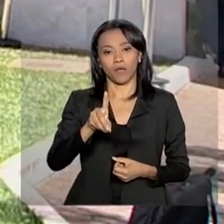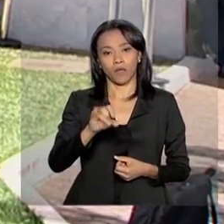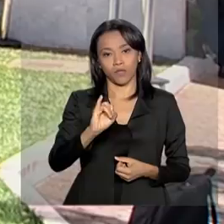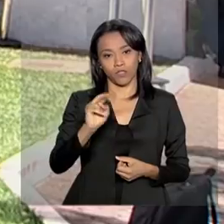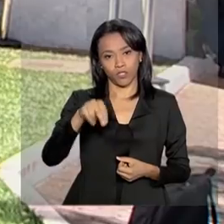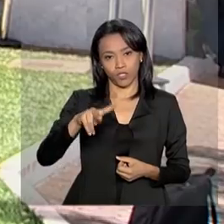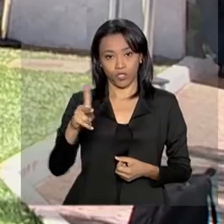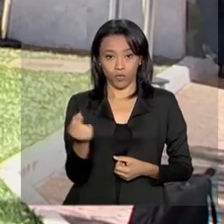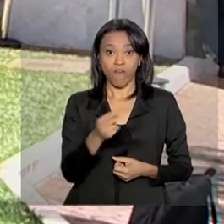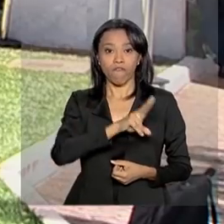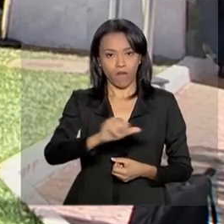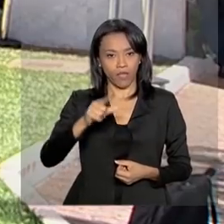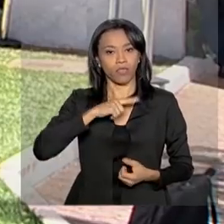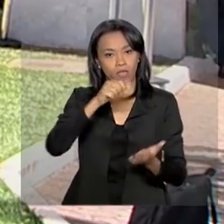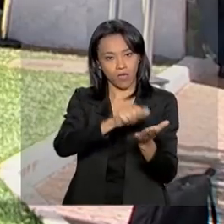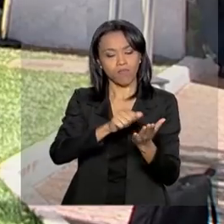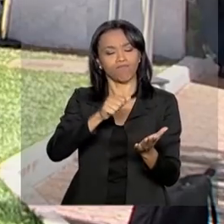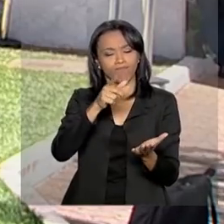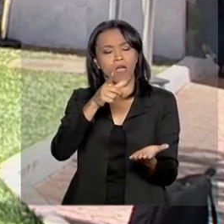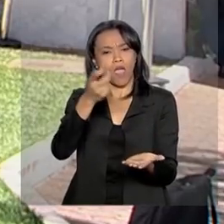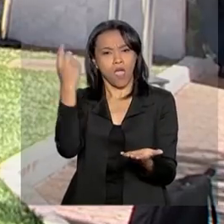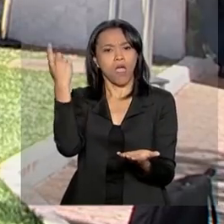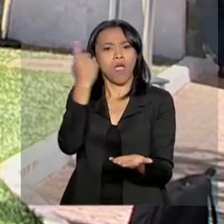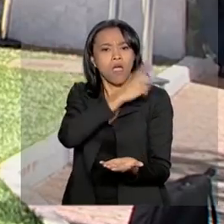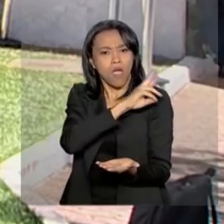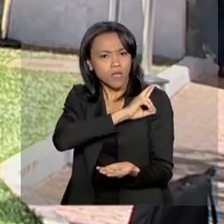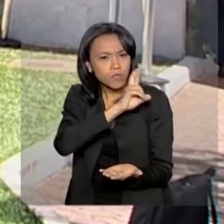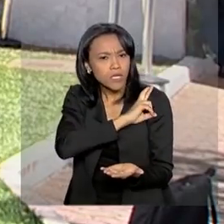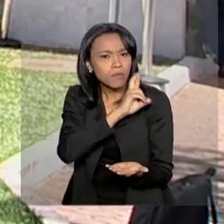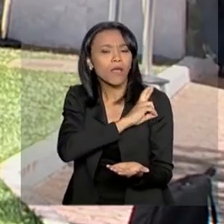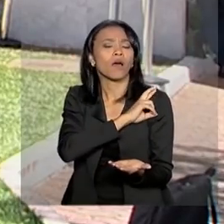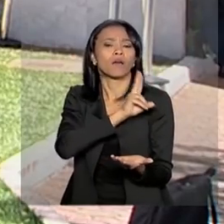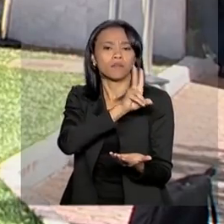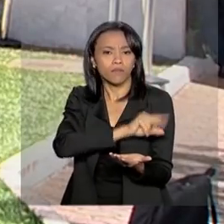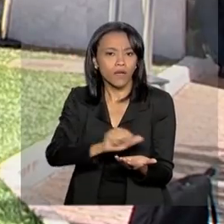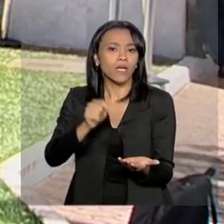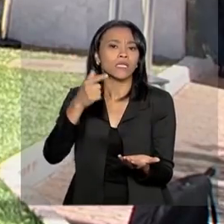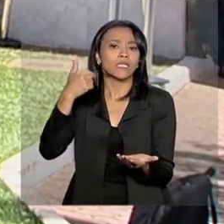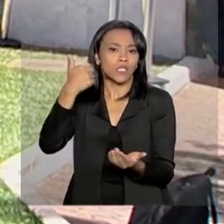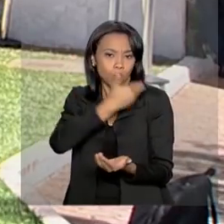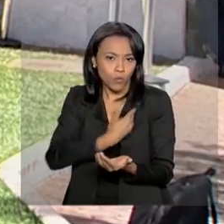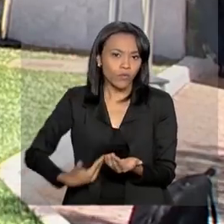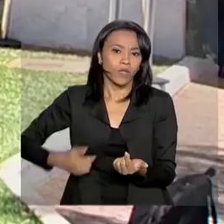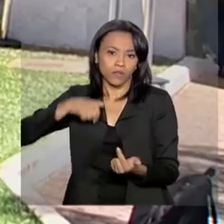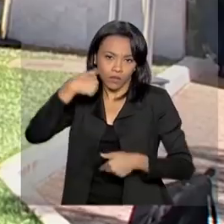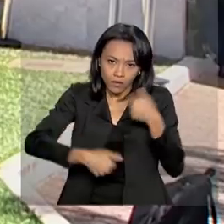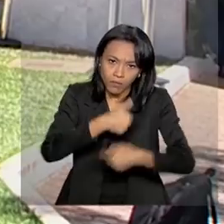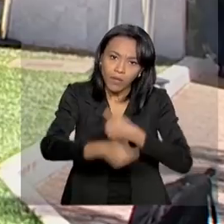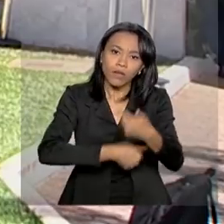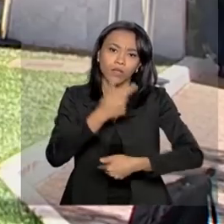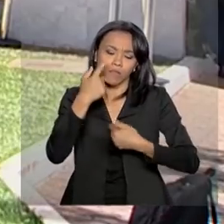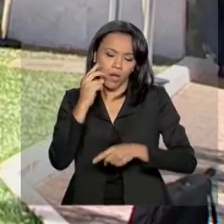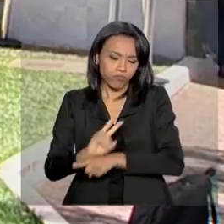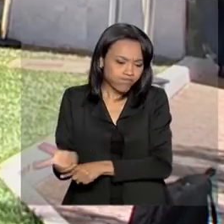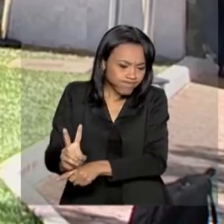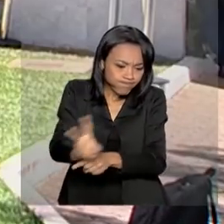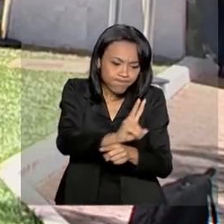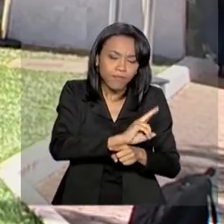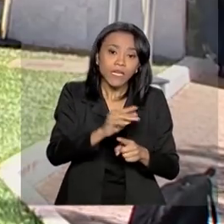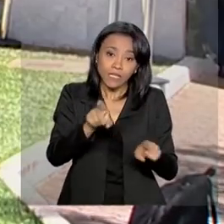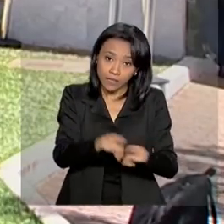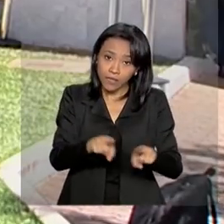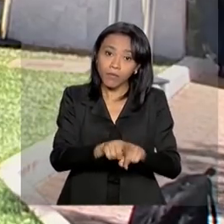das responsabilidades, disse que o governo está trabalhando aí na força-tarefa e defendeu também a